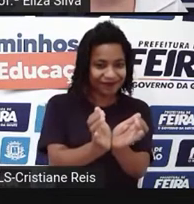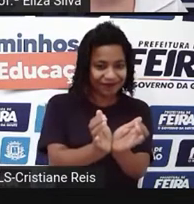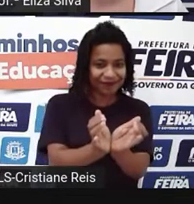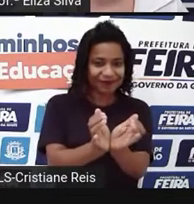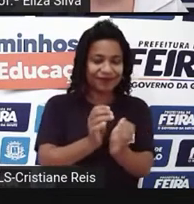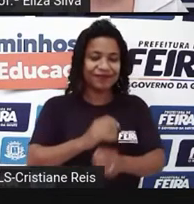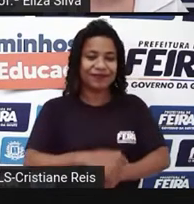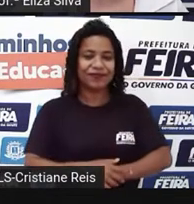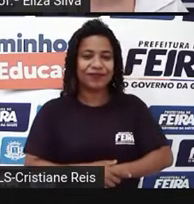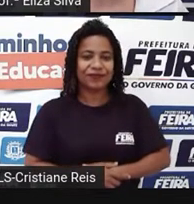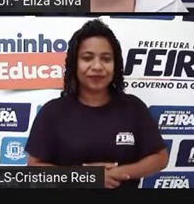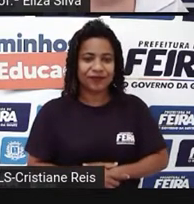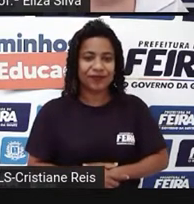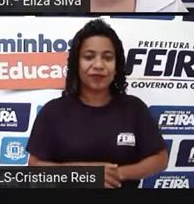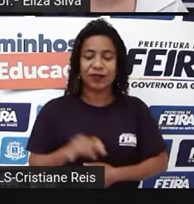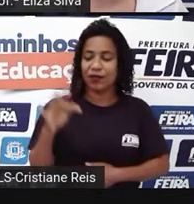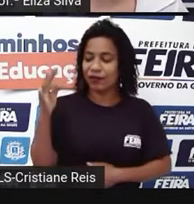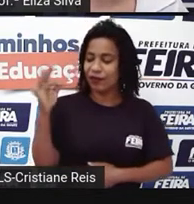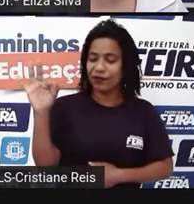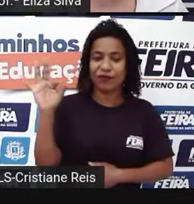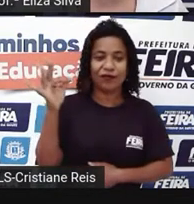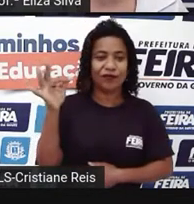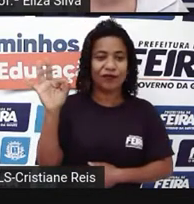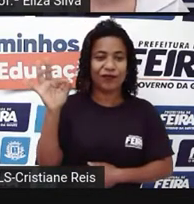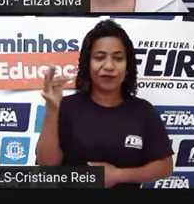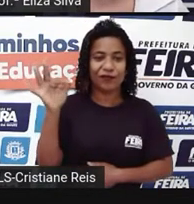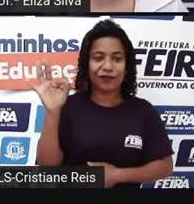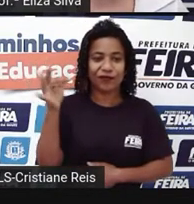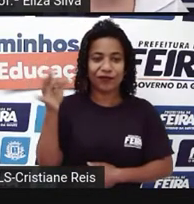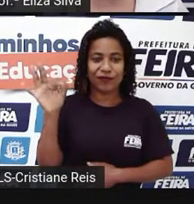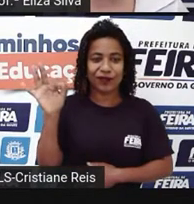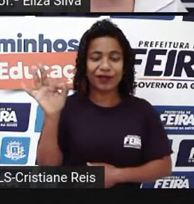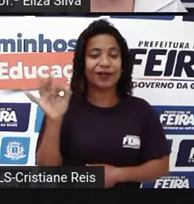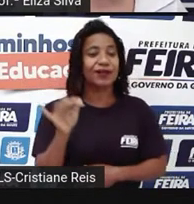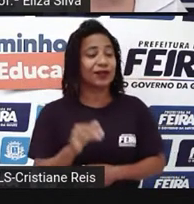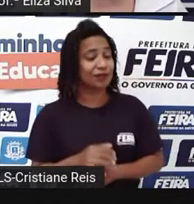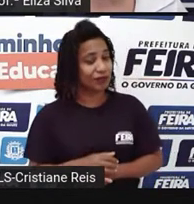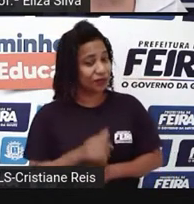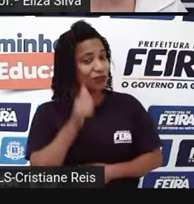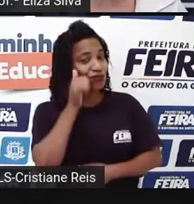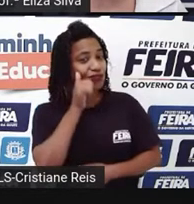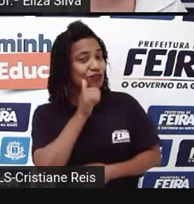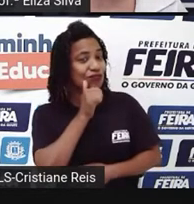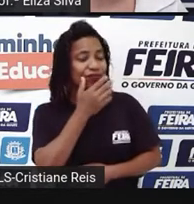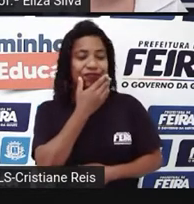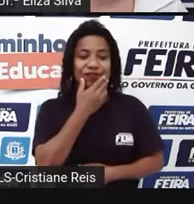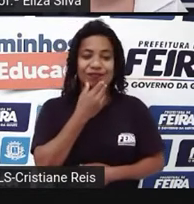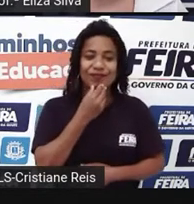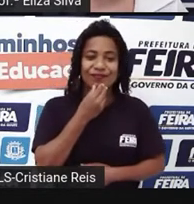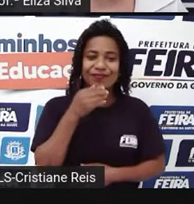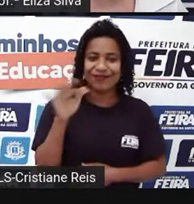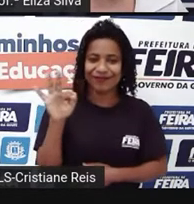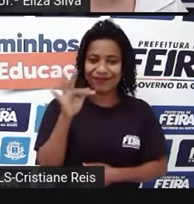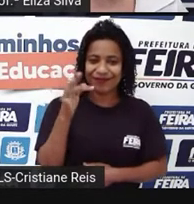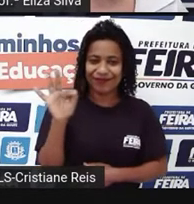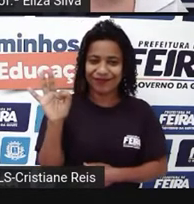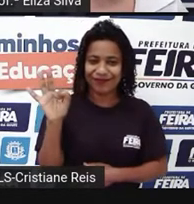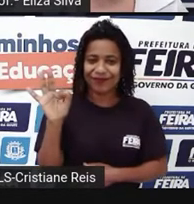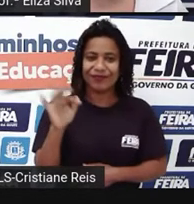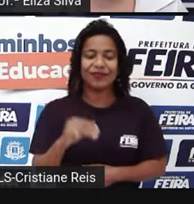inglesa. France, French, o francês ou a francesa.